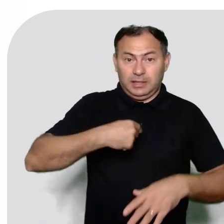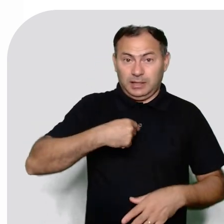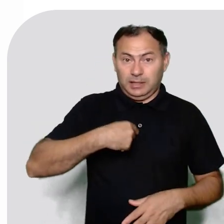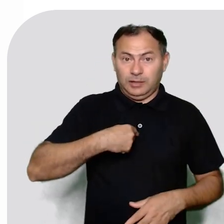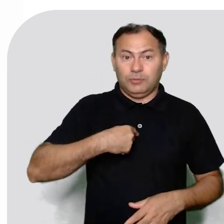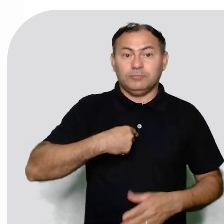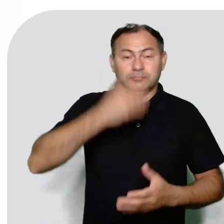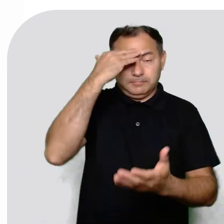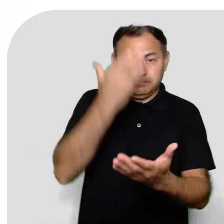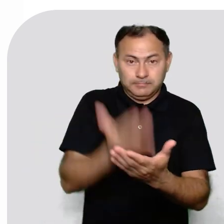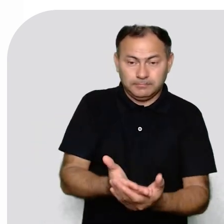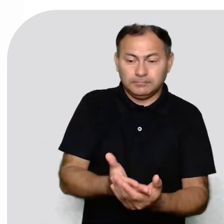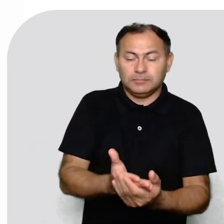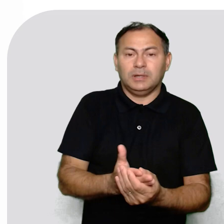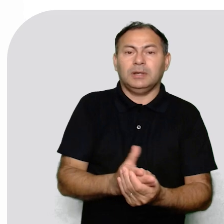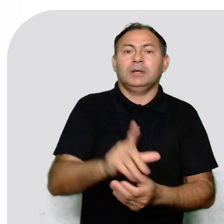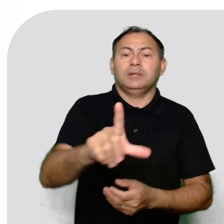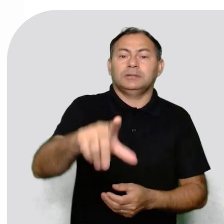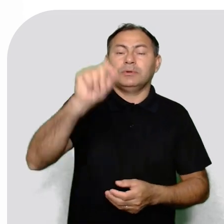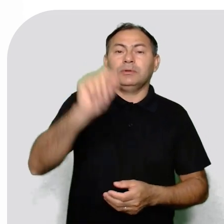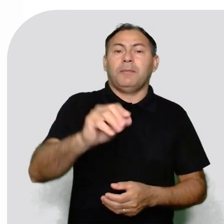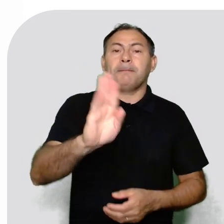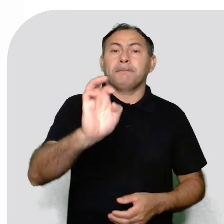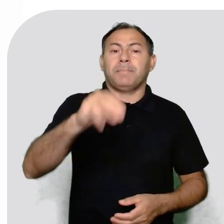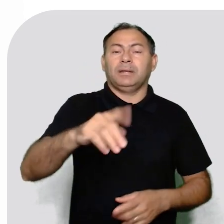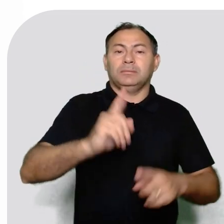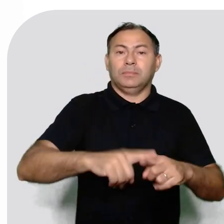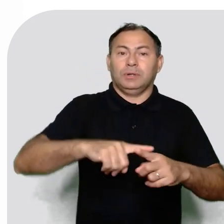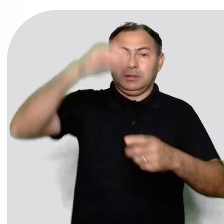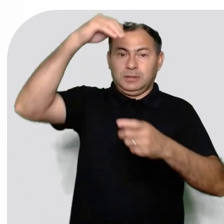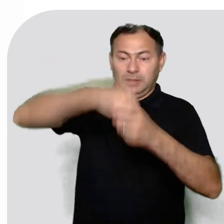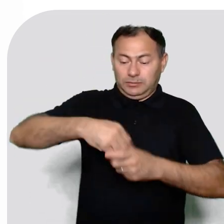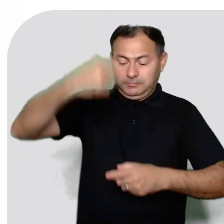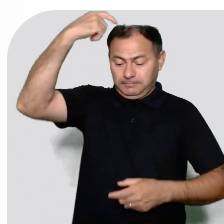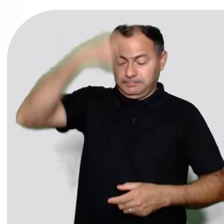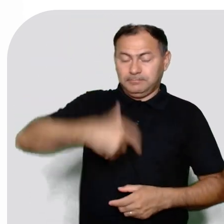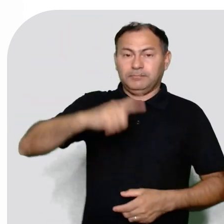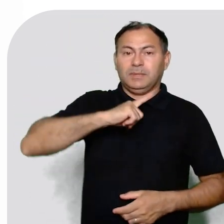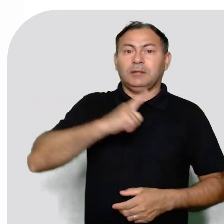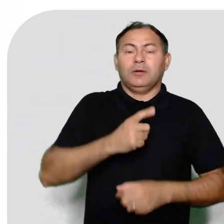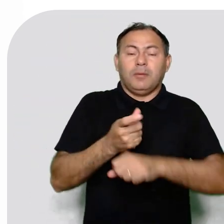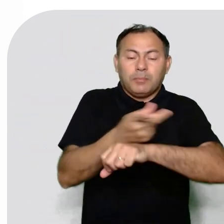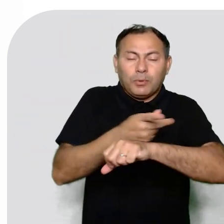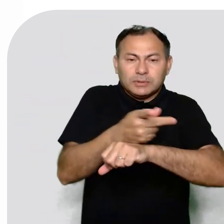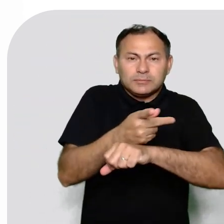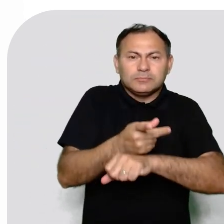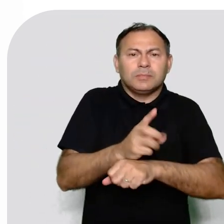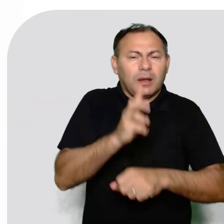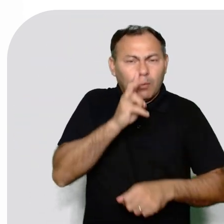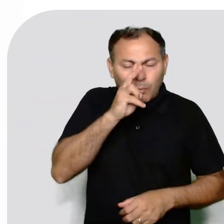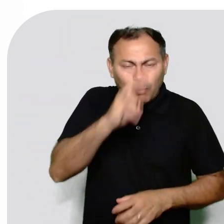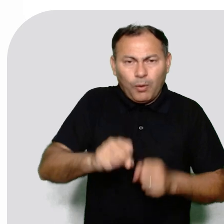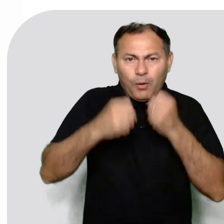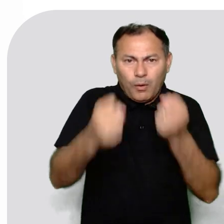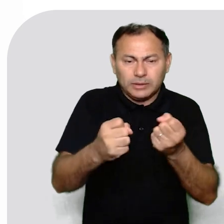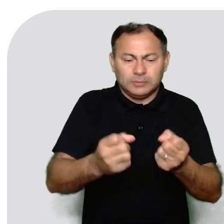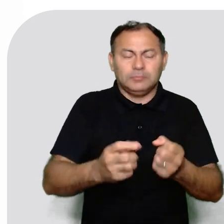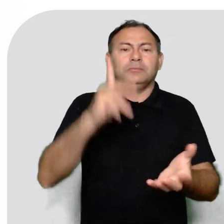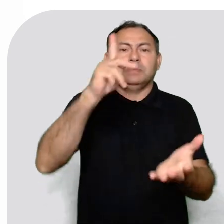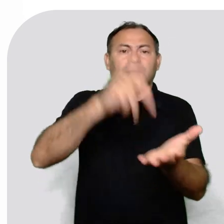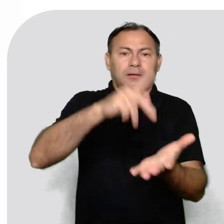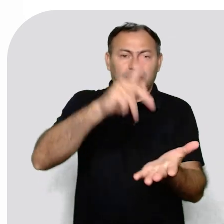eu acredito estar escolhendo um bem porque dentro de mim tem uma busca forte